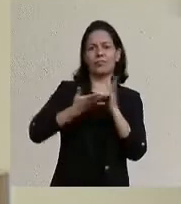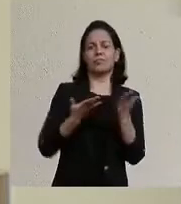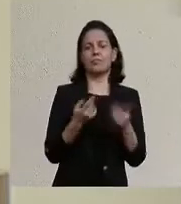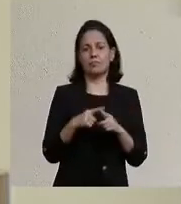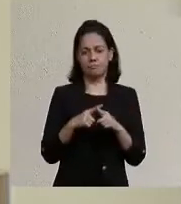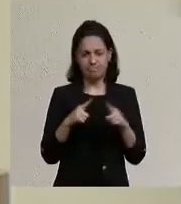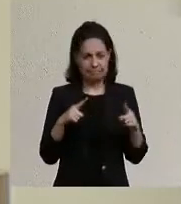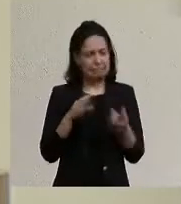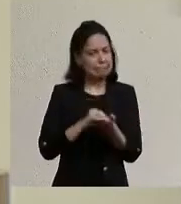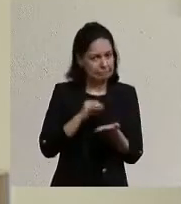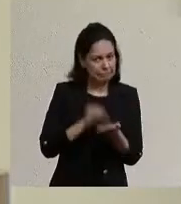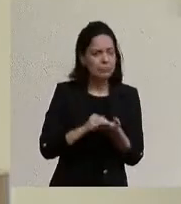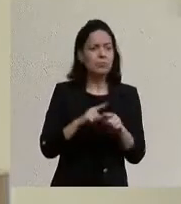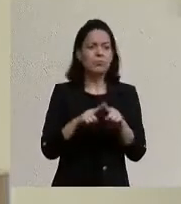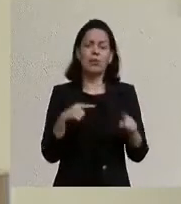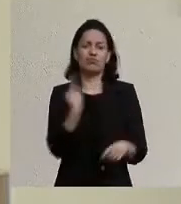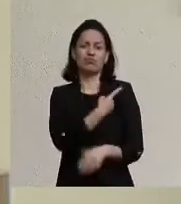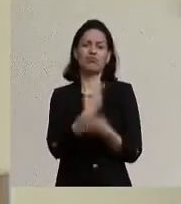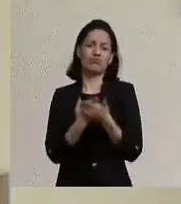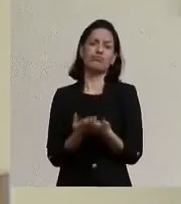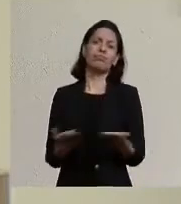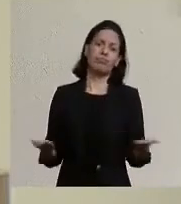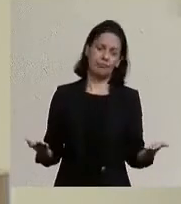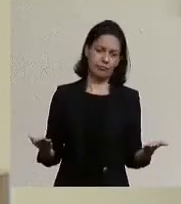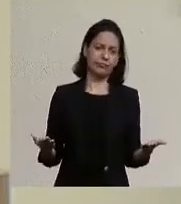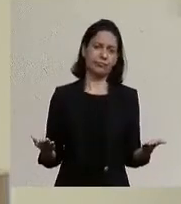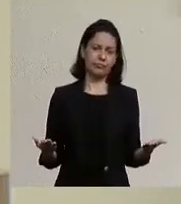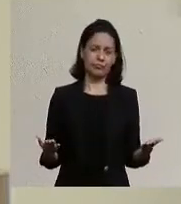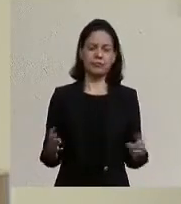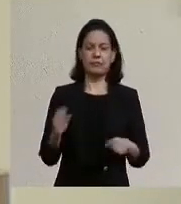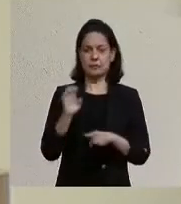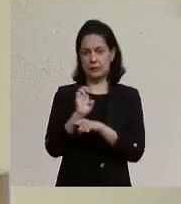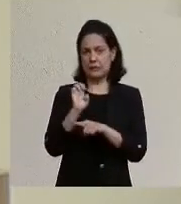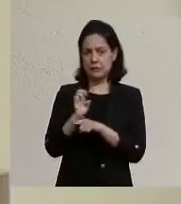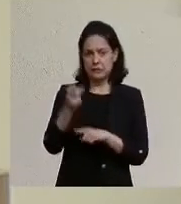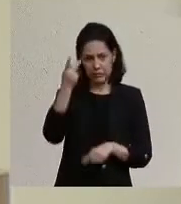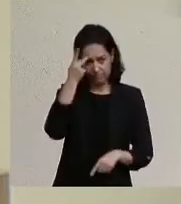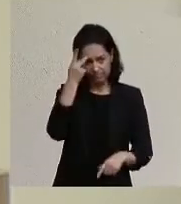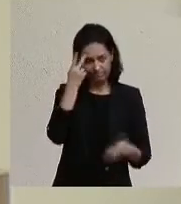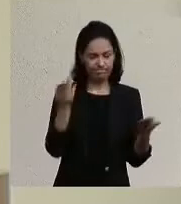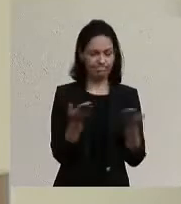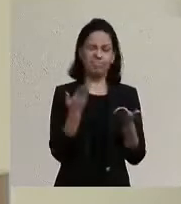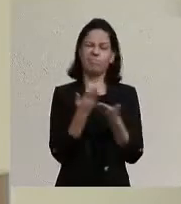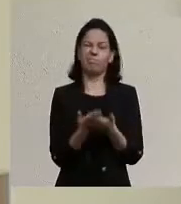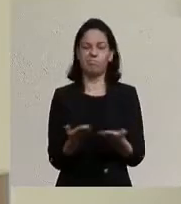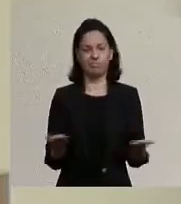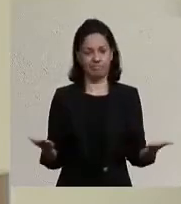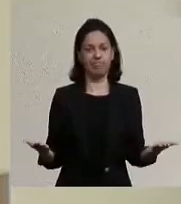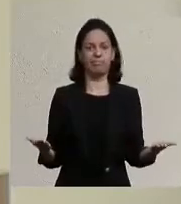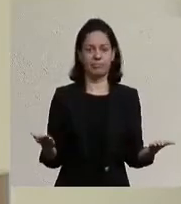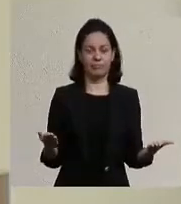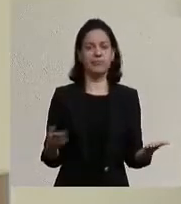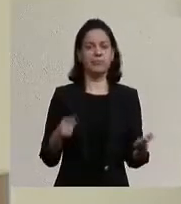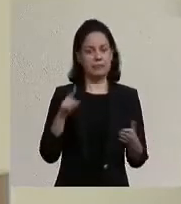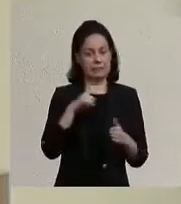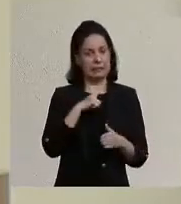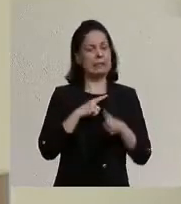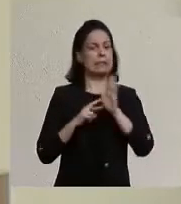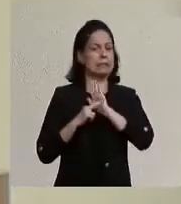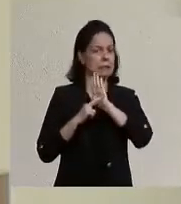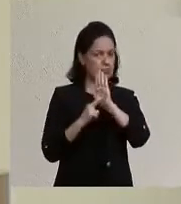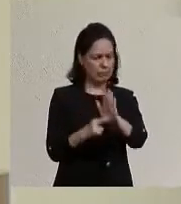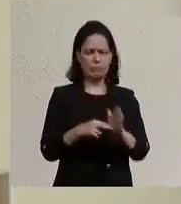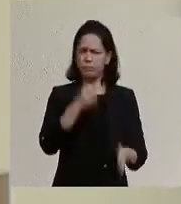e quem acaba perdendo somos nós né O Estado de São Paulo que perdeu um grande representante